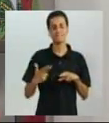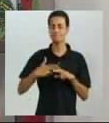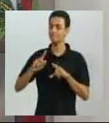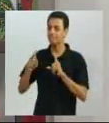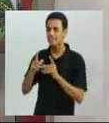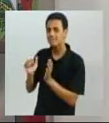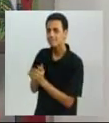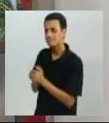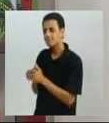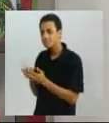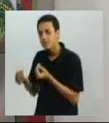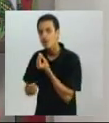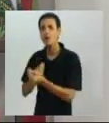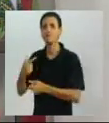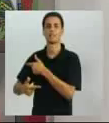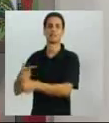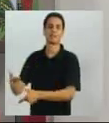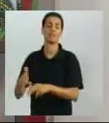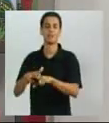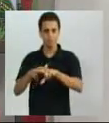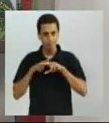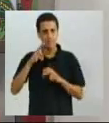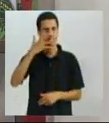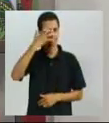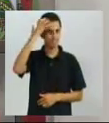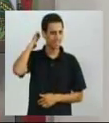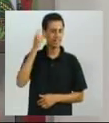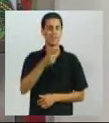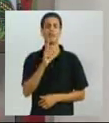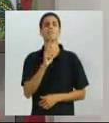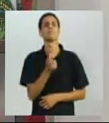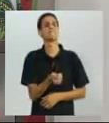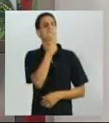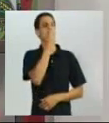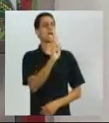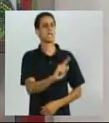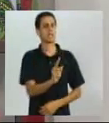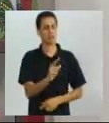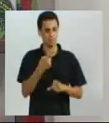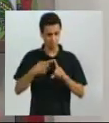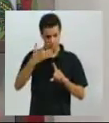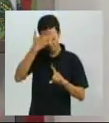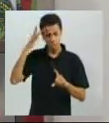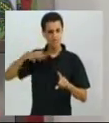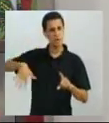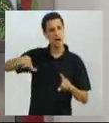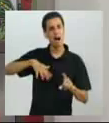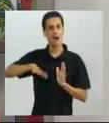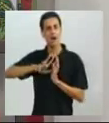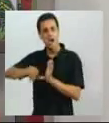e na prática do governo. Por isso, vereador Ivanatis, não estranha Vossa Excelência, porque da turma do tapete negro, que estão